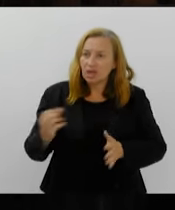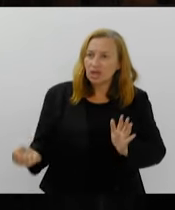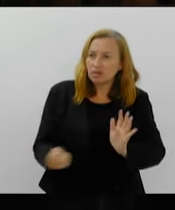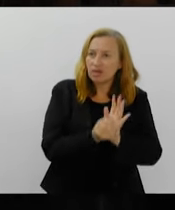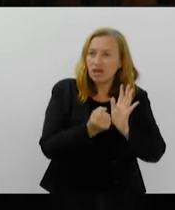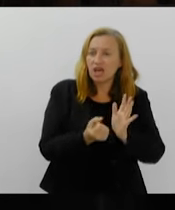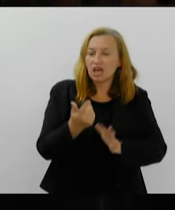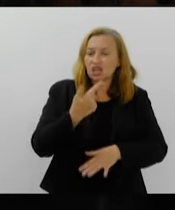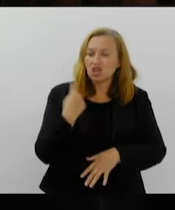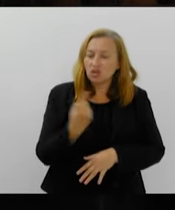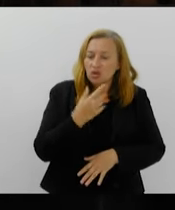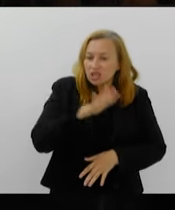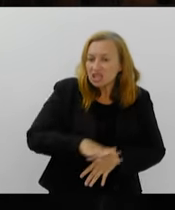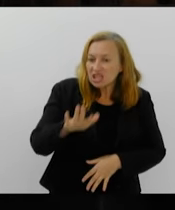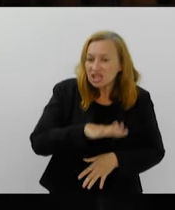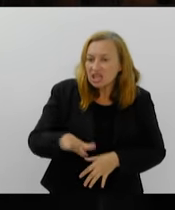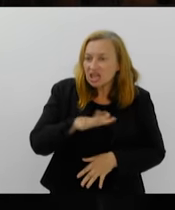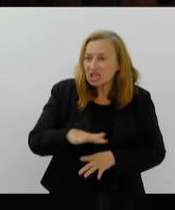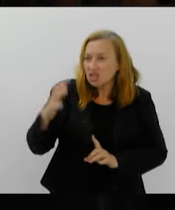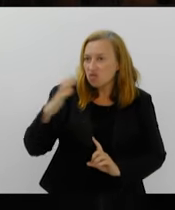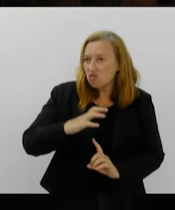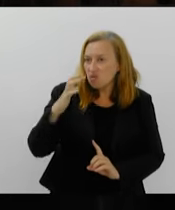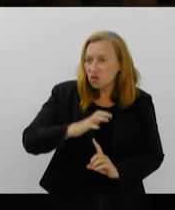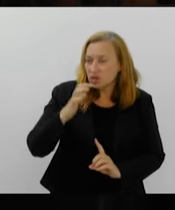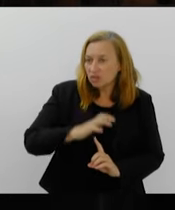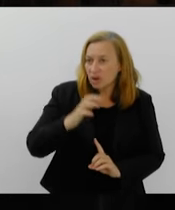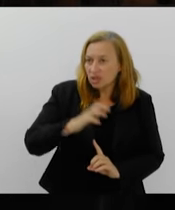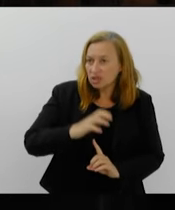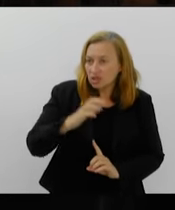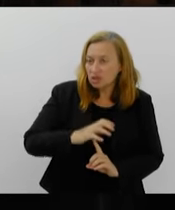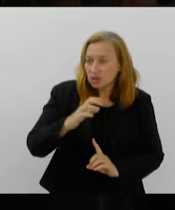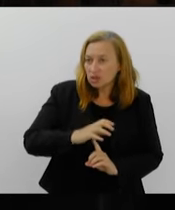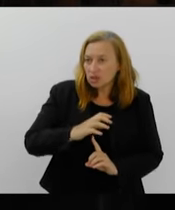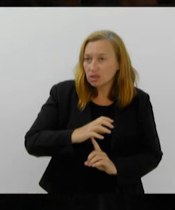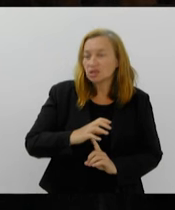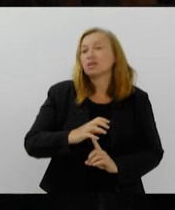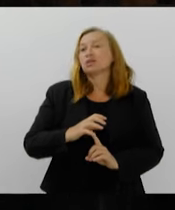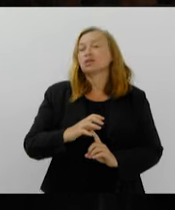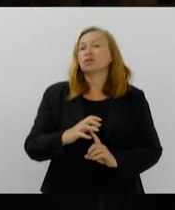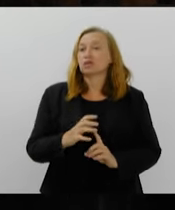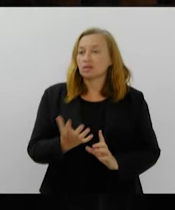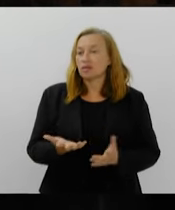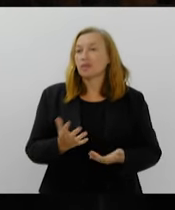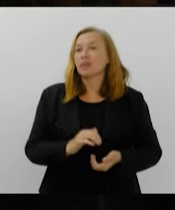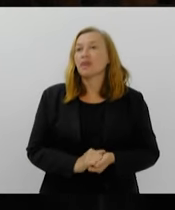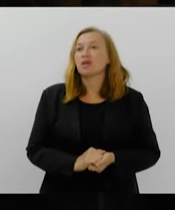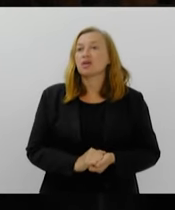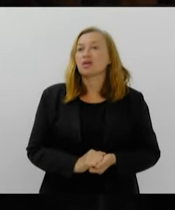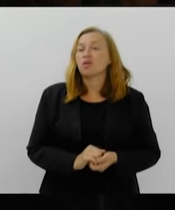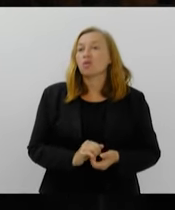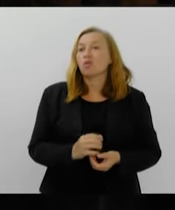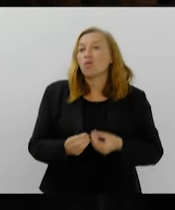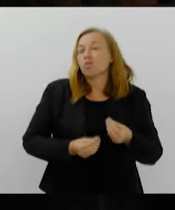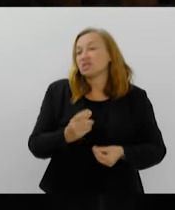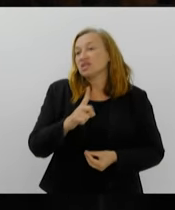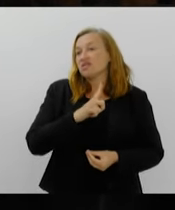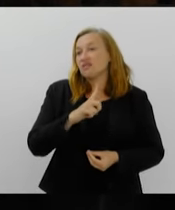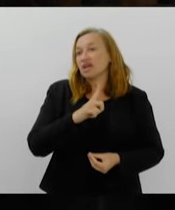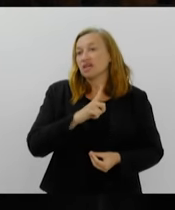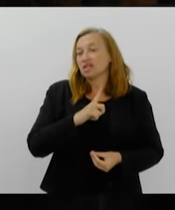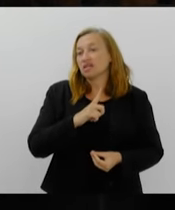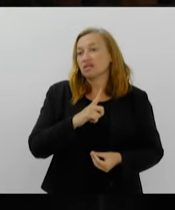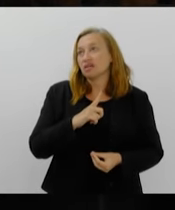nossas as crianças tentando fazer uma lavagem cerebral nas pessoas como se existisse essa